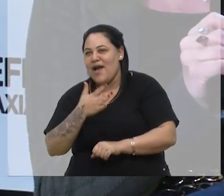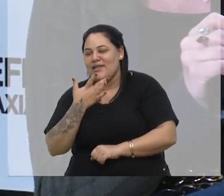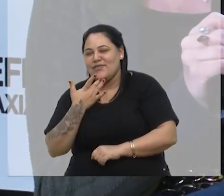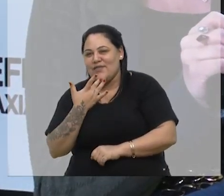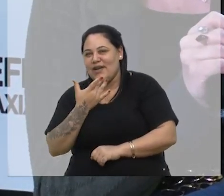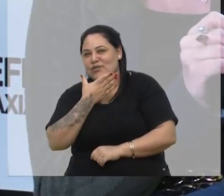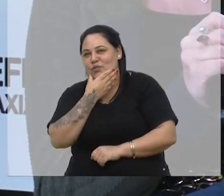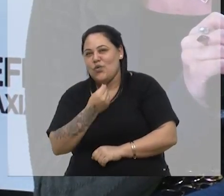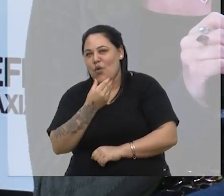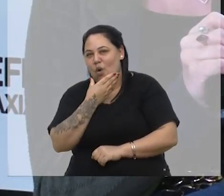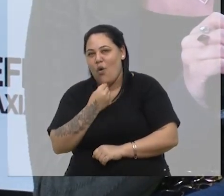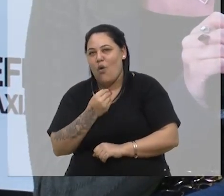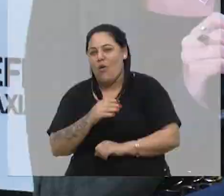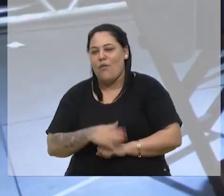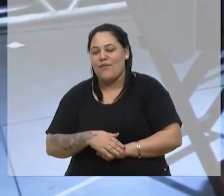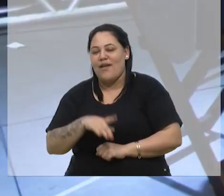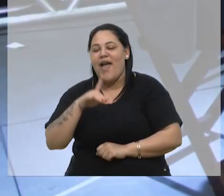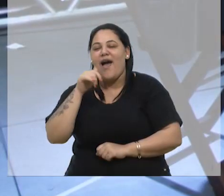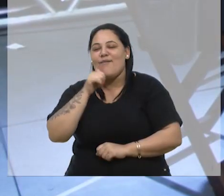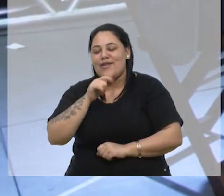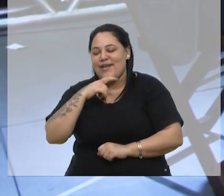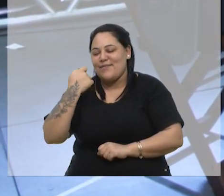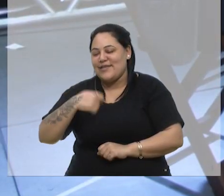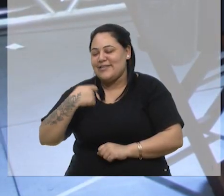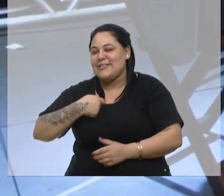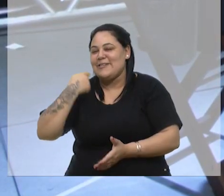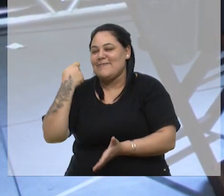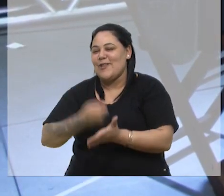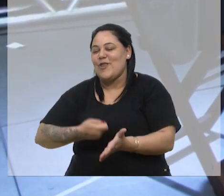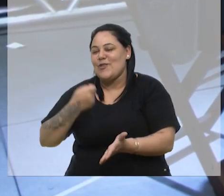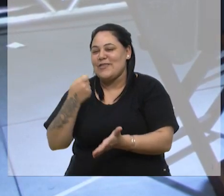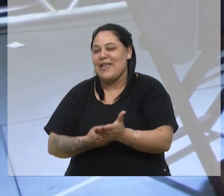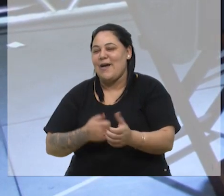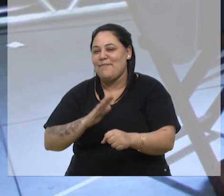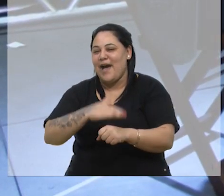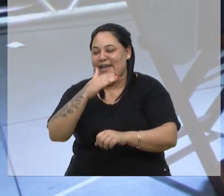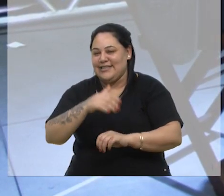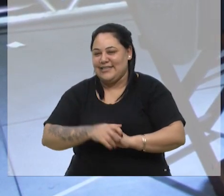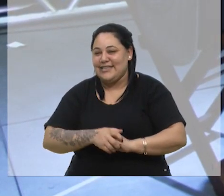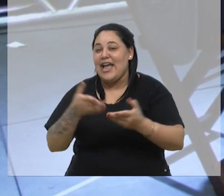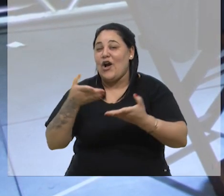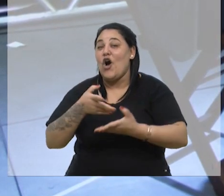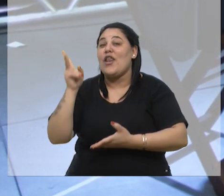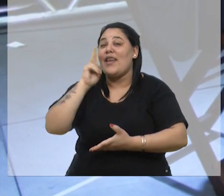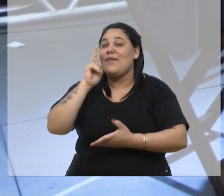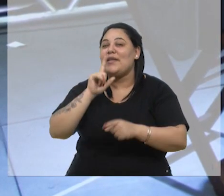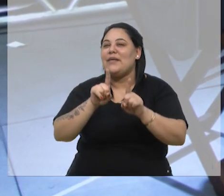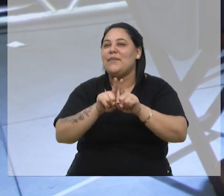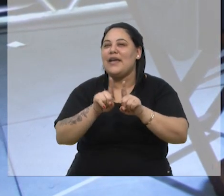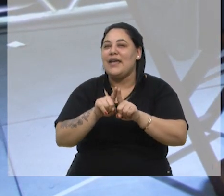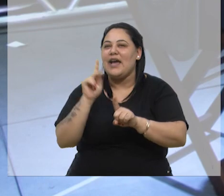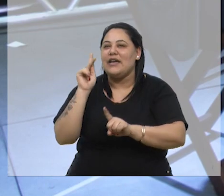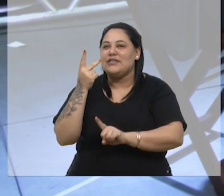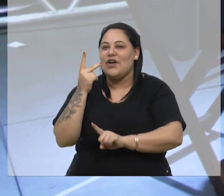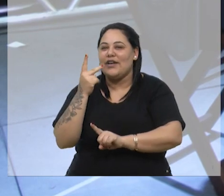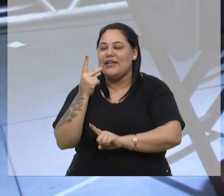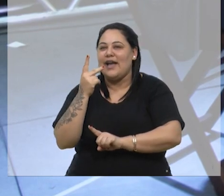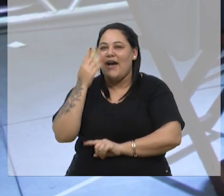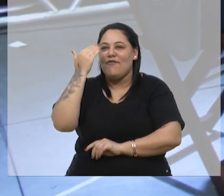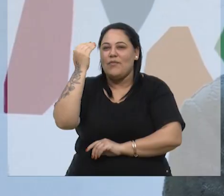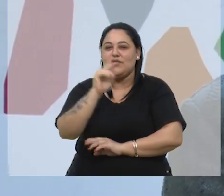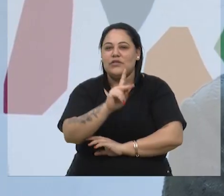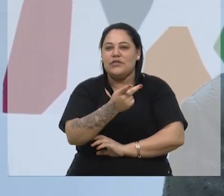assim, verdadeiramente extraordinários, que eu lembro, do Cortázar era a mesma coisa. Eu lembro